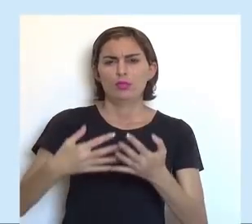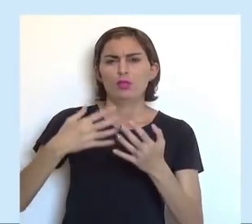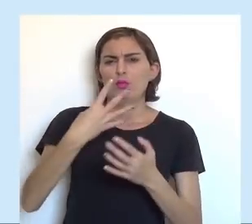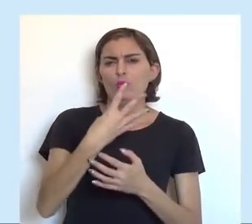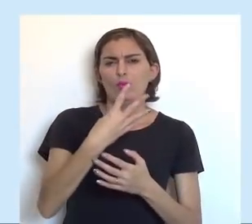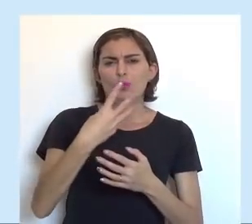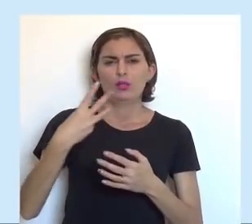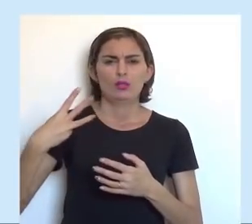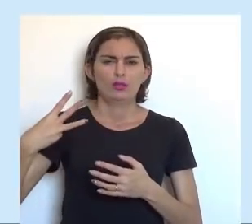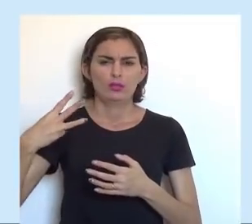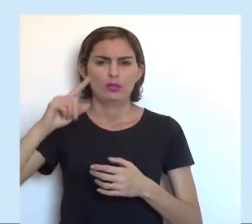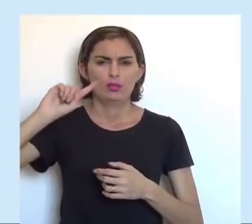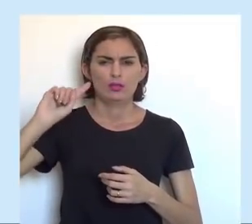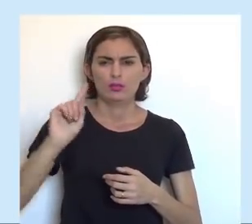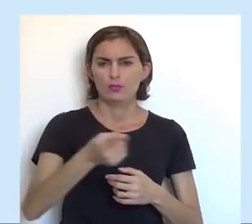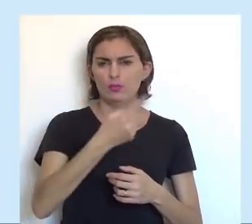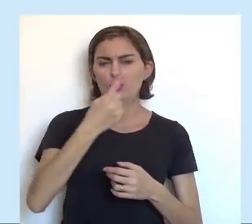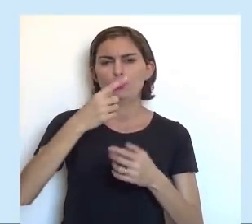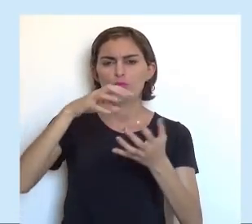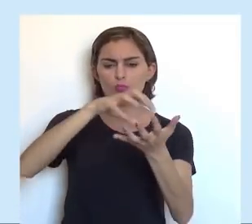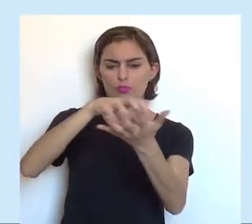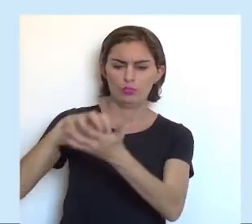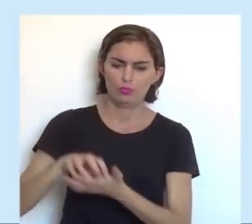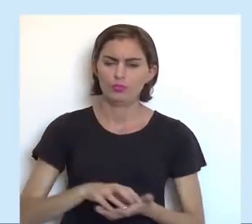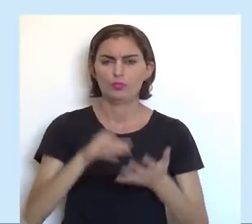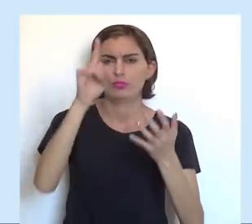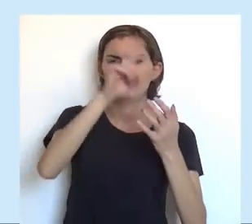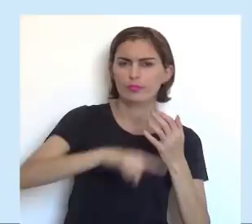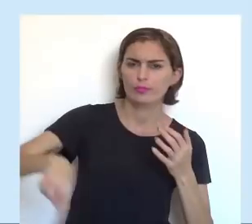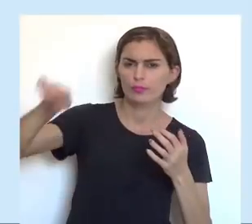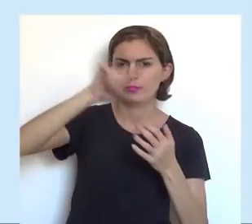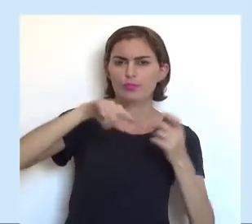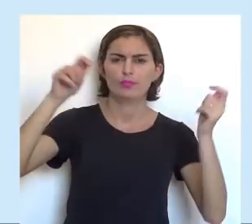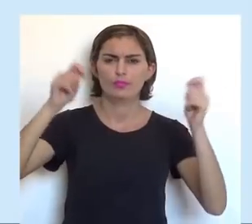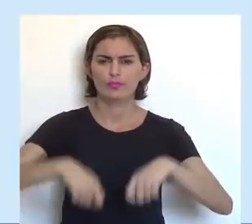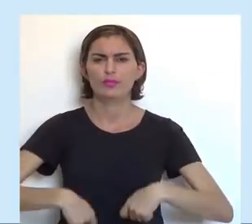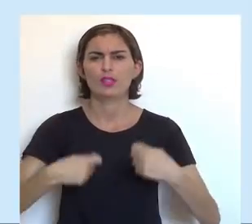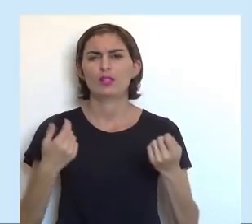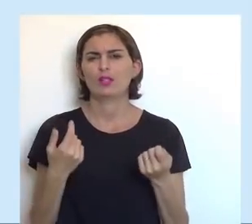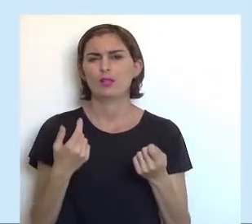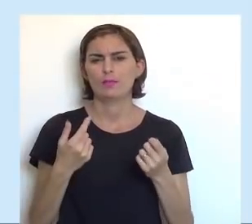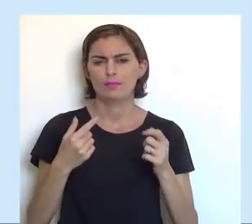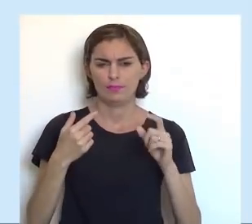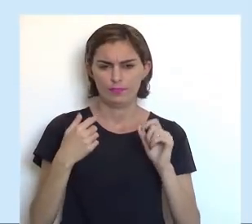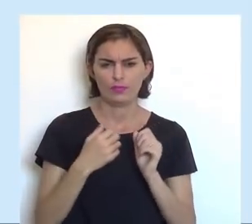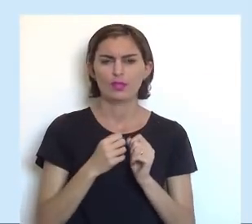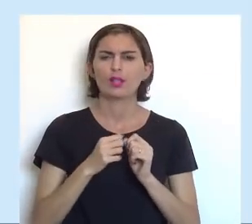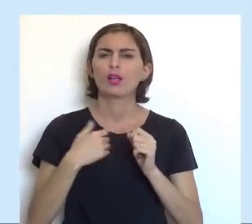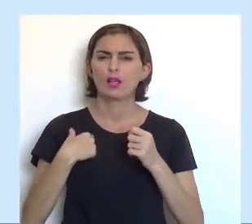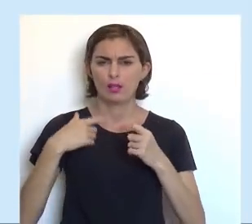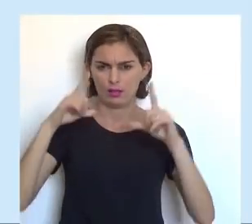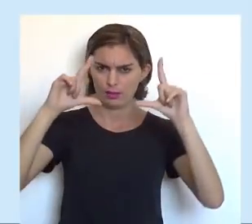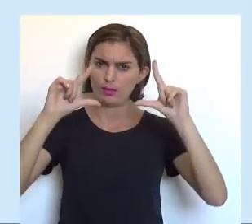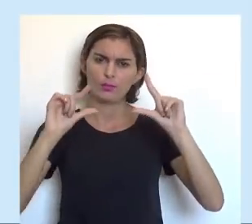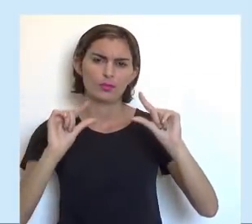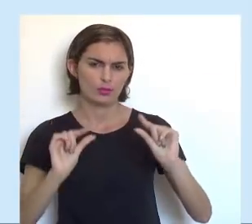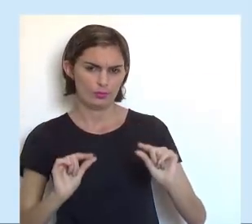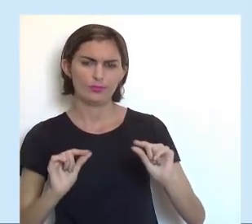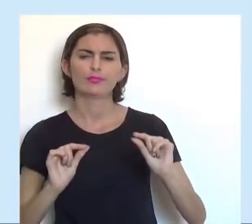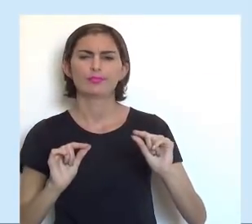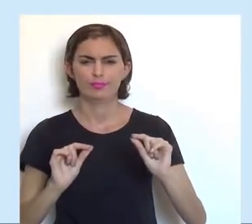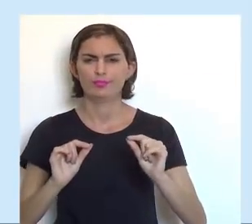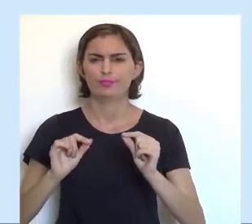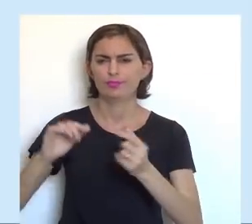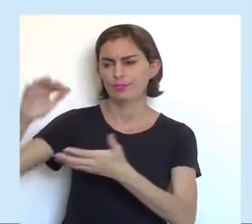de 43 mil unidades de pneus inservíveis, ou seja, nos dá uma capacidade menor. Houve uma queda na capacidade